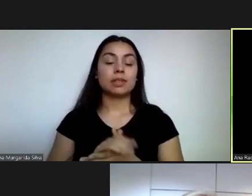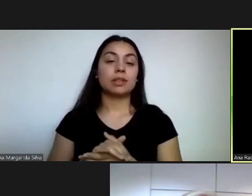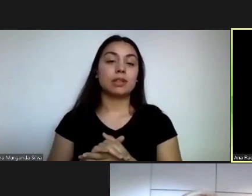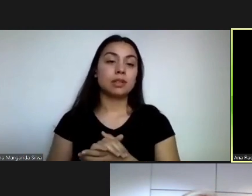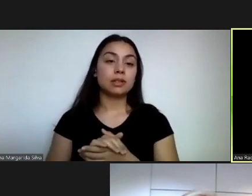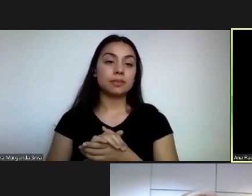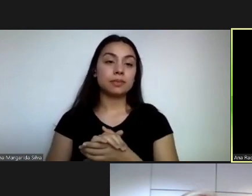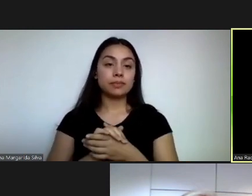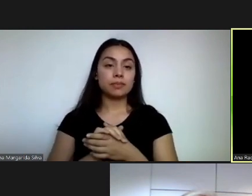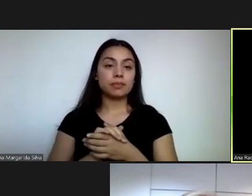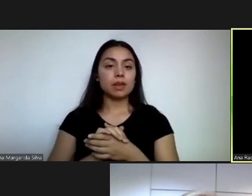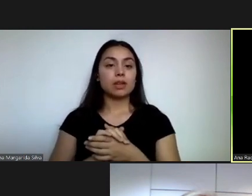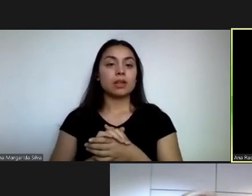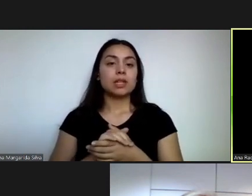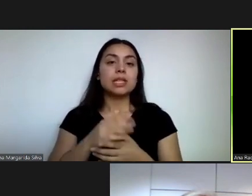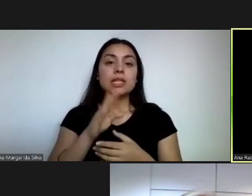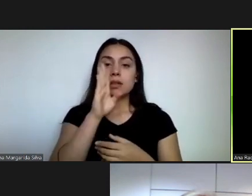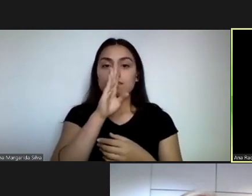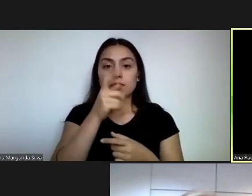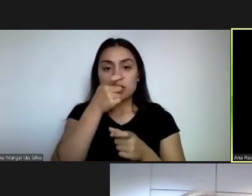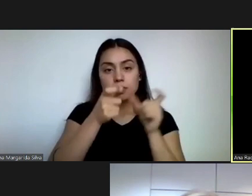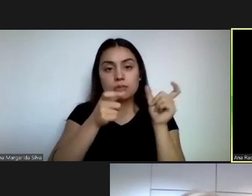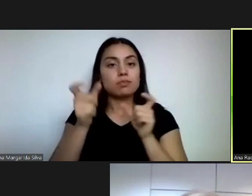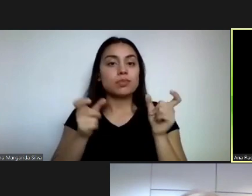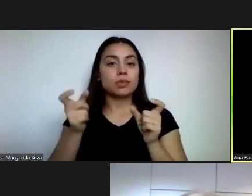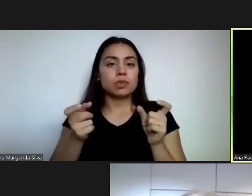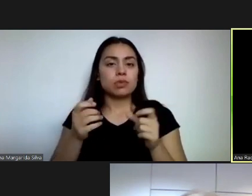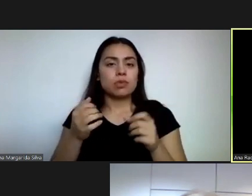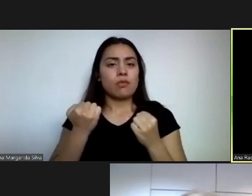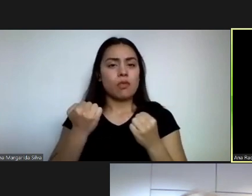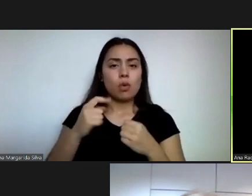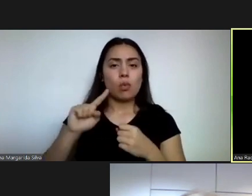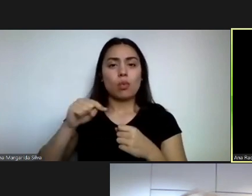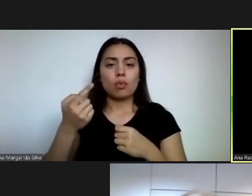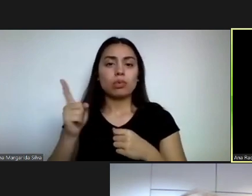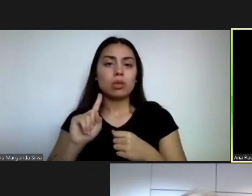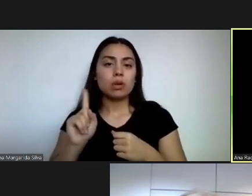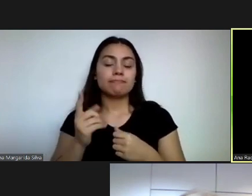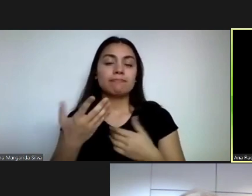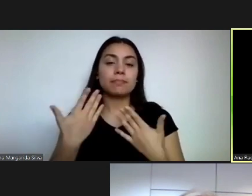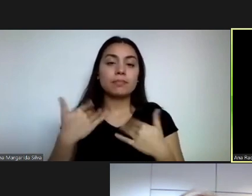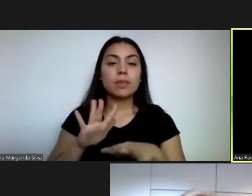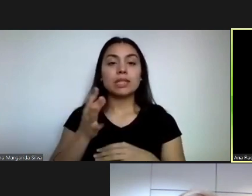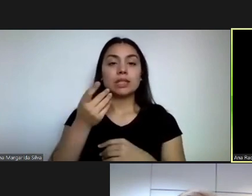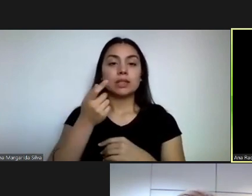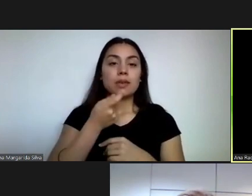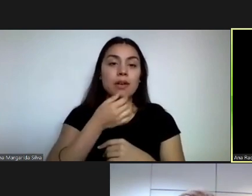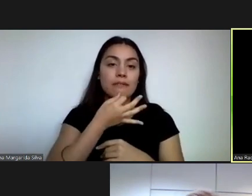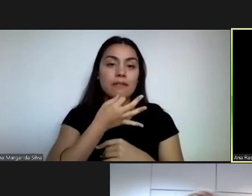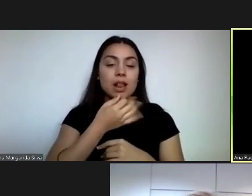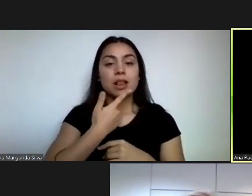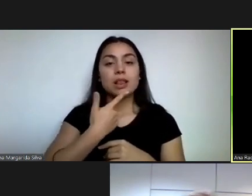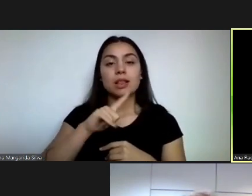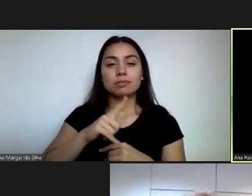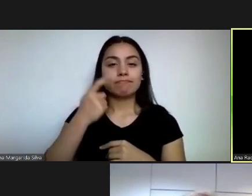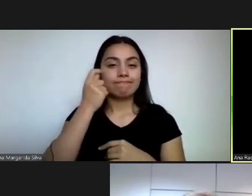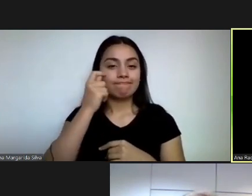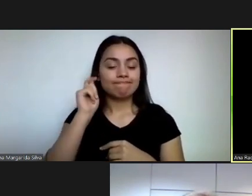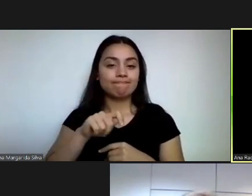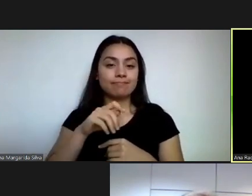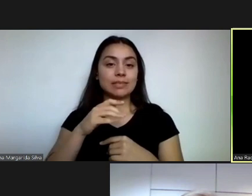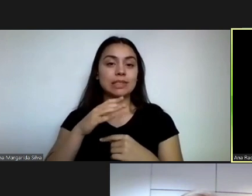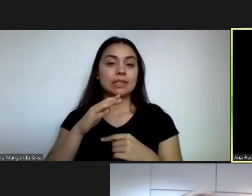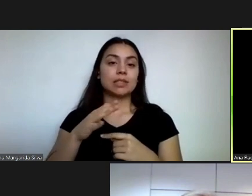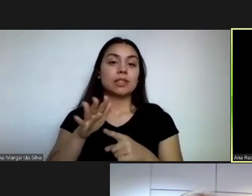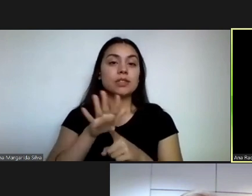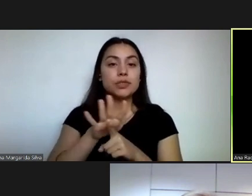real situação das pessoas e da real predisposição das pessoas relativamente a uma ideia de coletividade, né, e de união, mas que politicamente pode